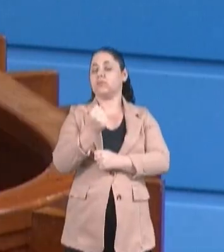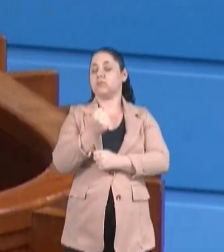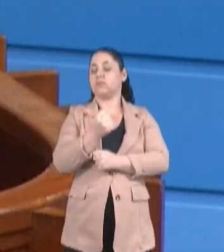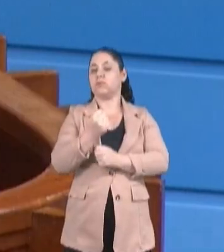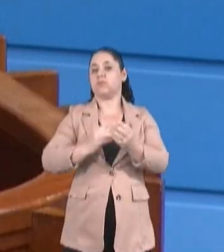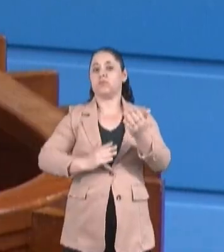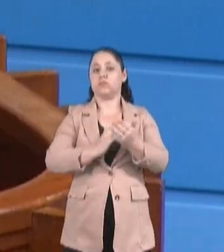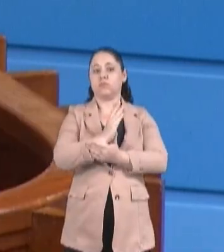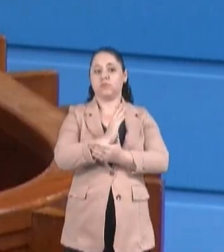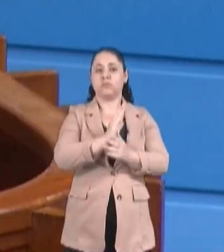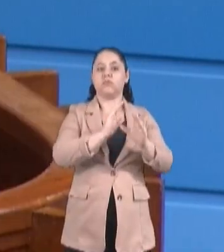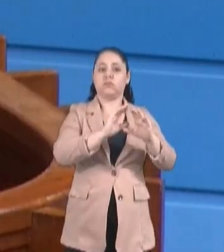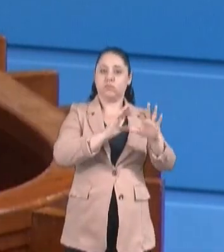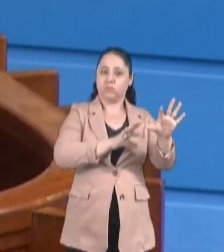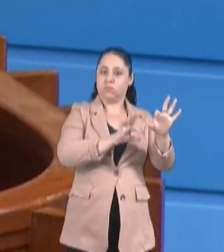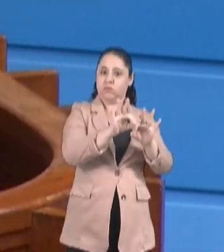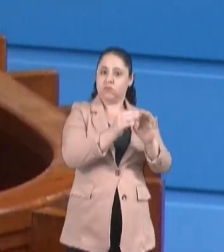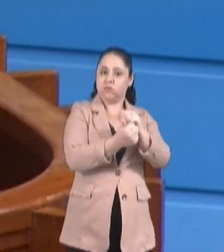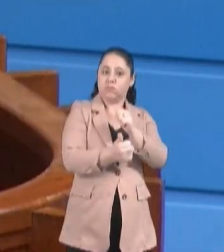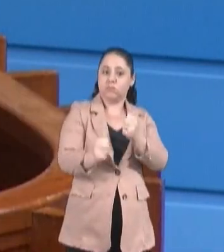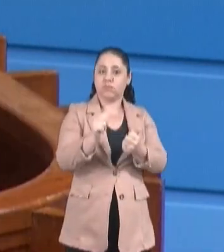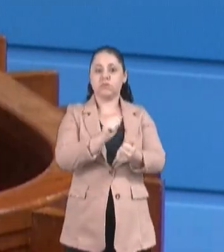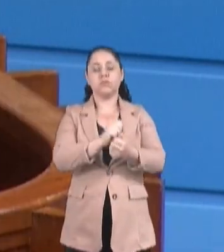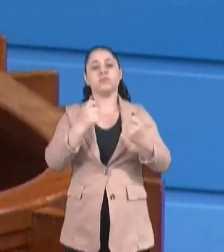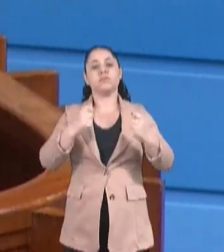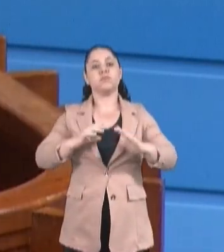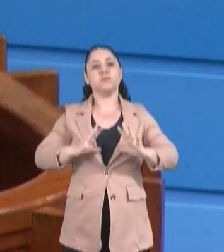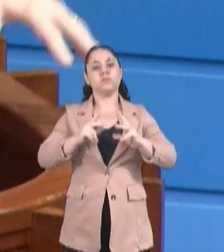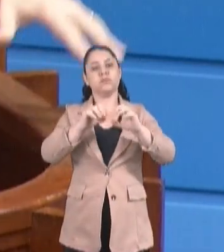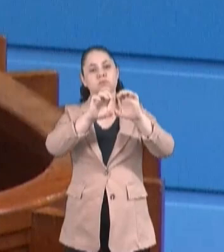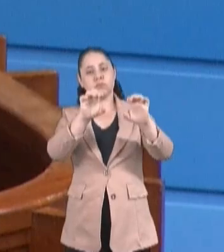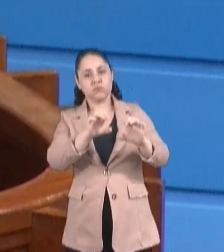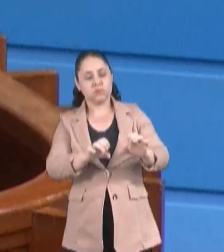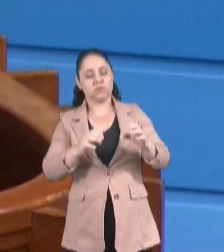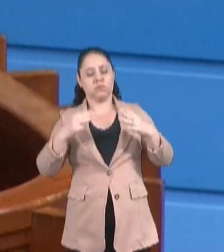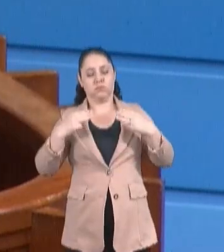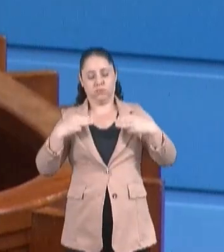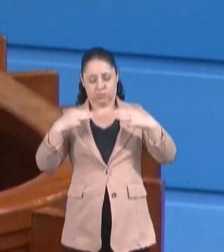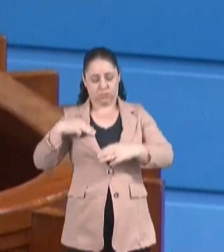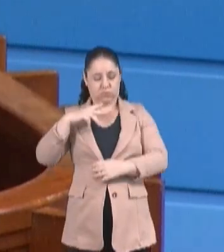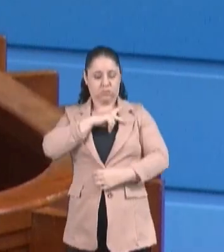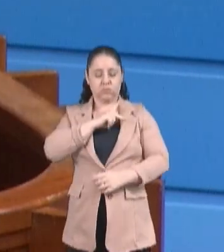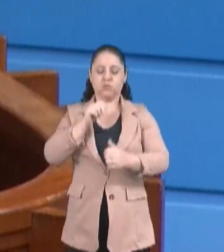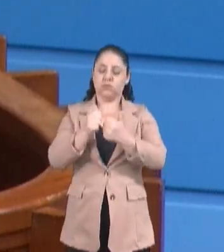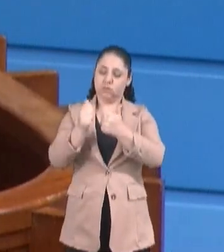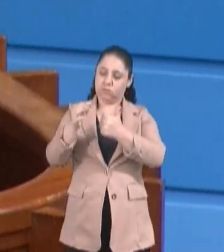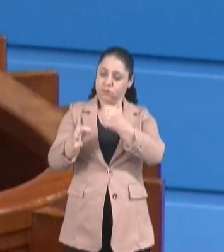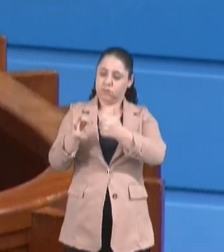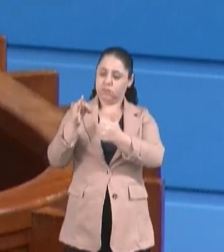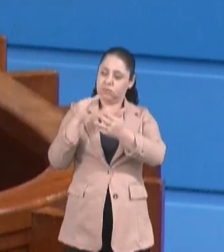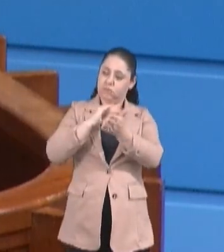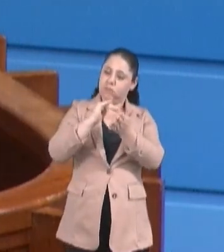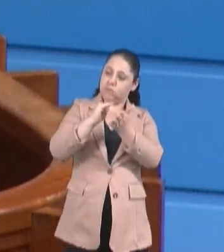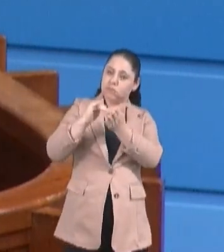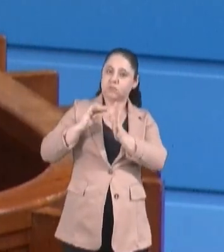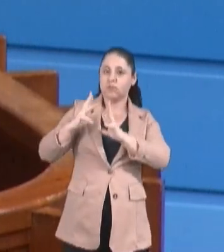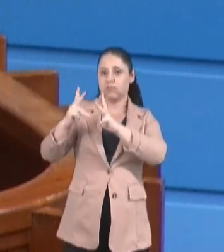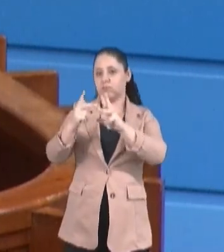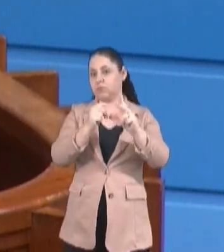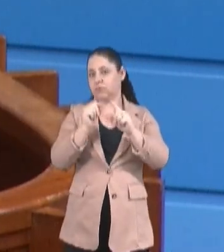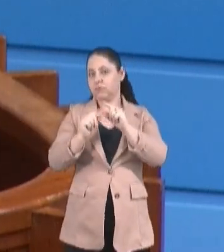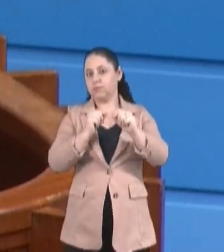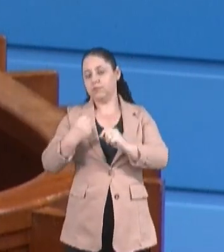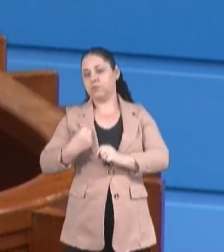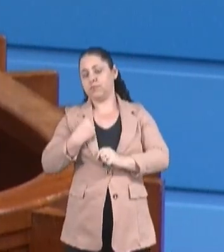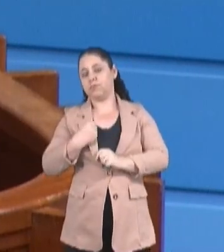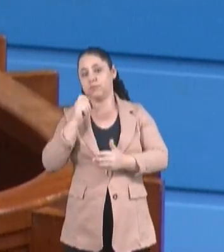as convenções e ajustes de que o Estado, ou seja, toda essa estrutura, Ministério Público, Tribunal de Justiça, secretários,